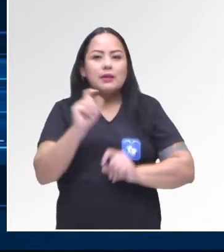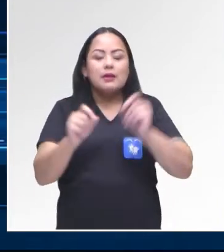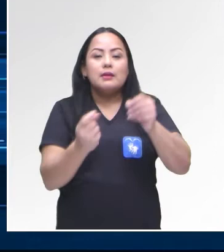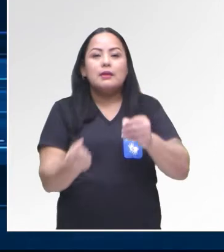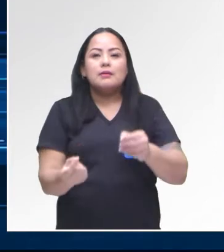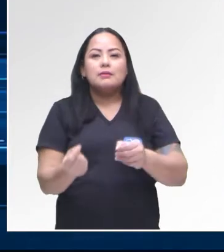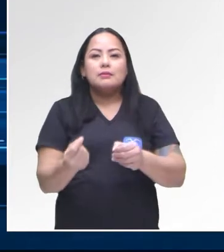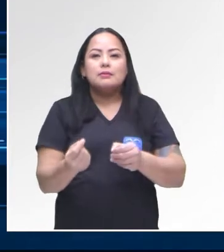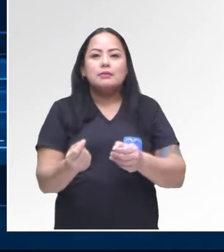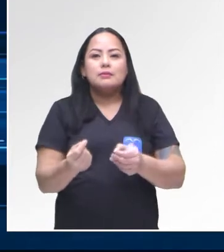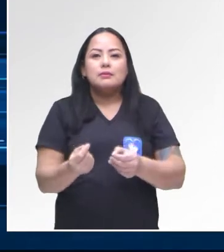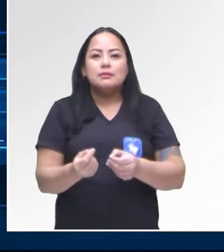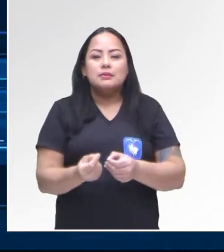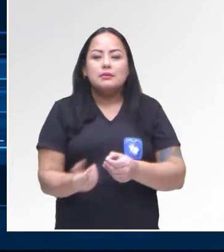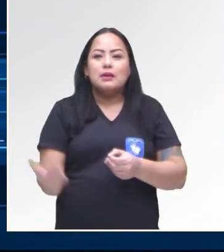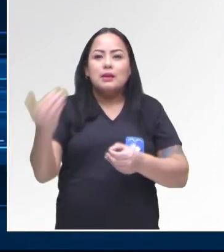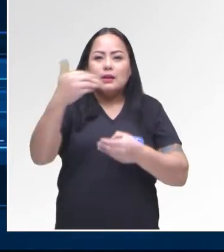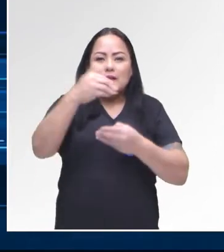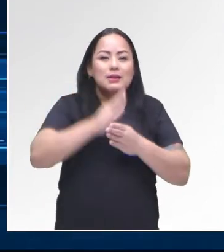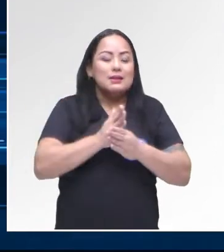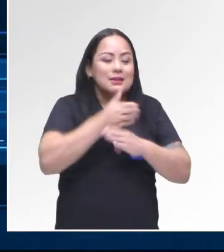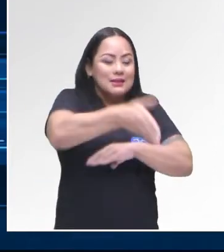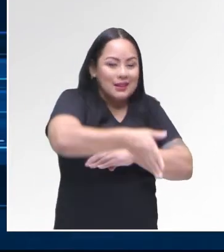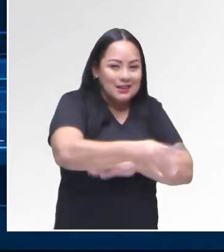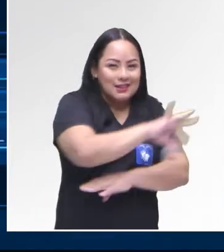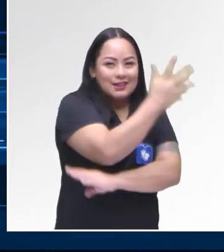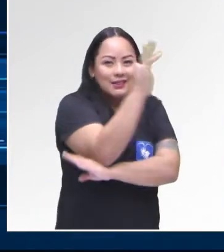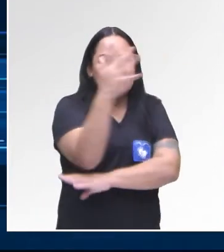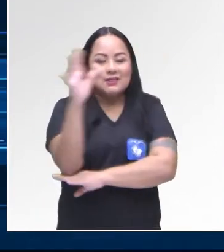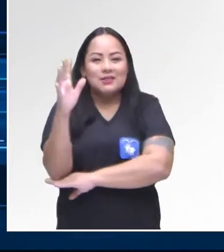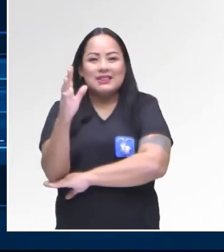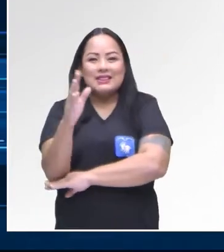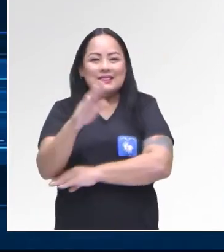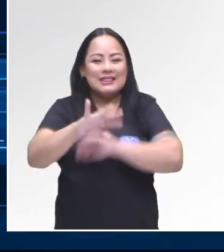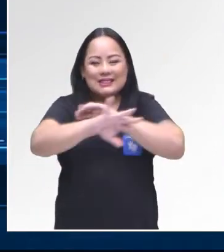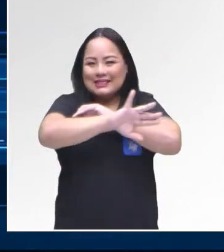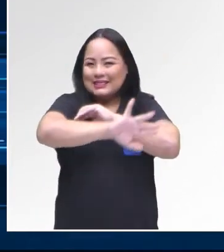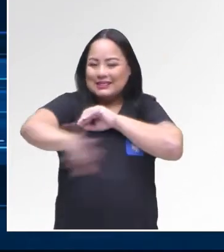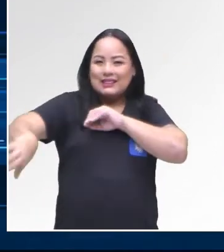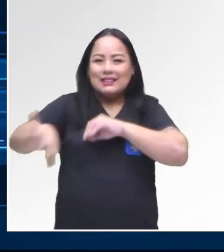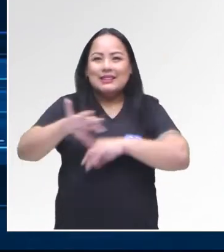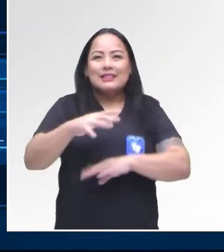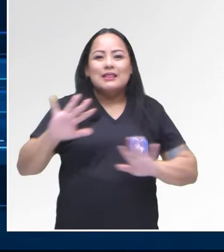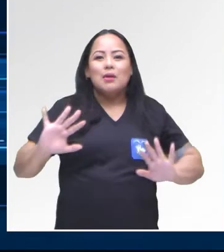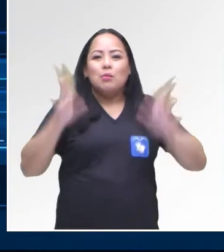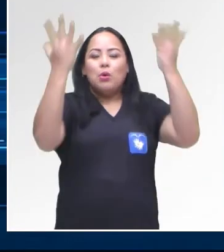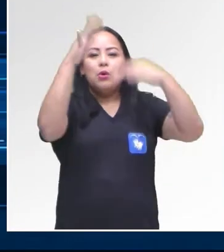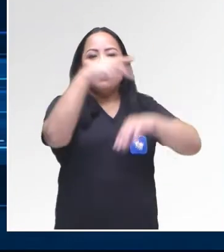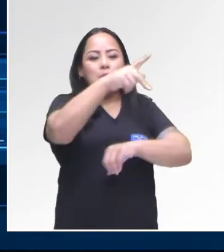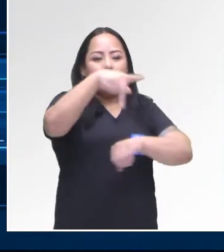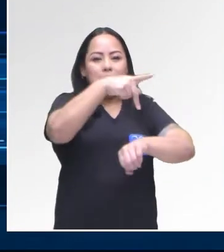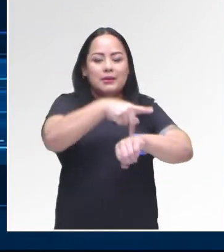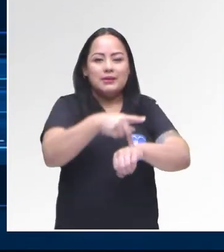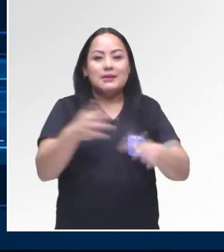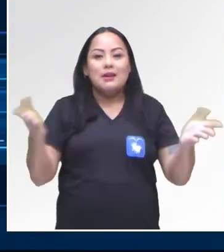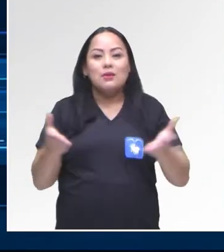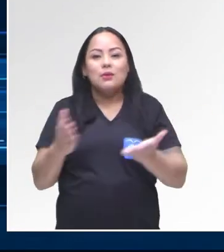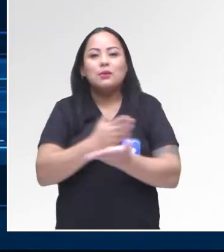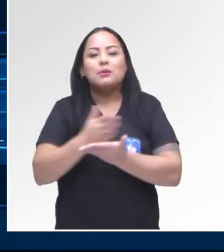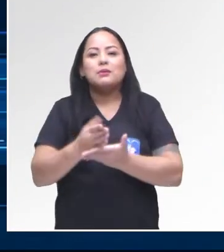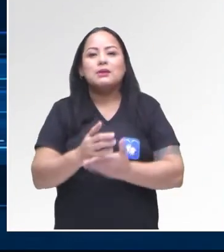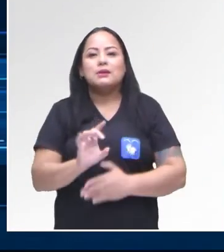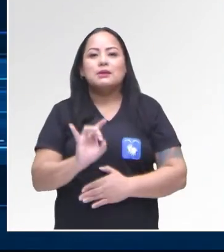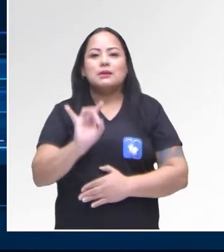agora? Sai a natureza, sai a exaltação da pátria e entra quem agora? A